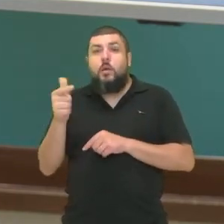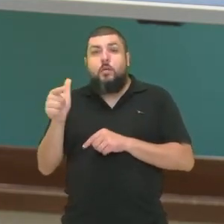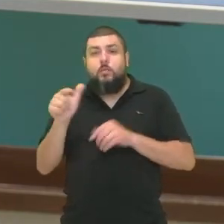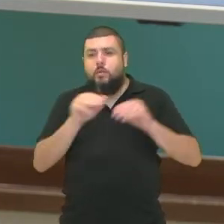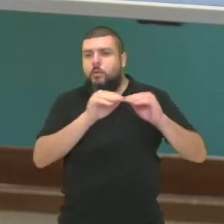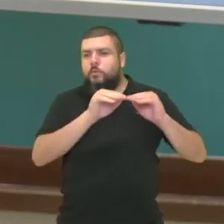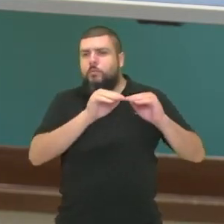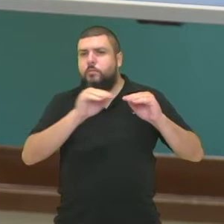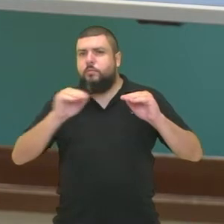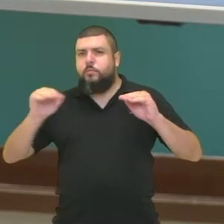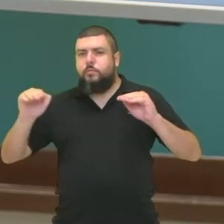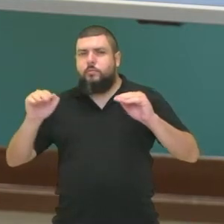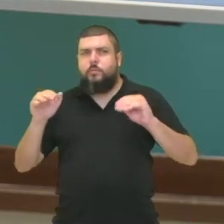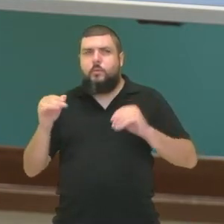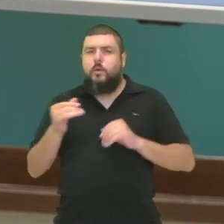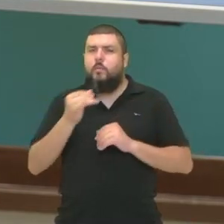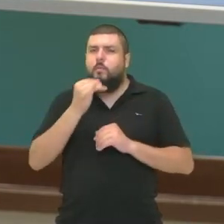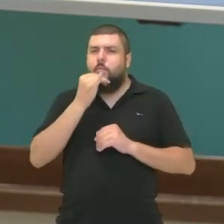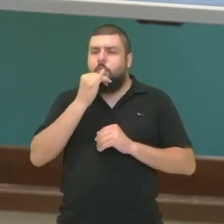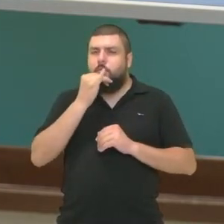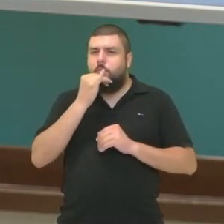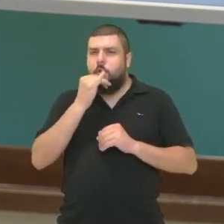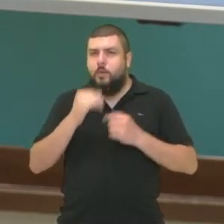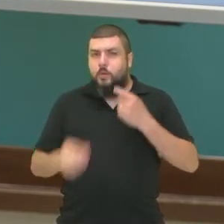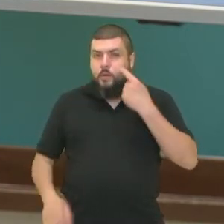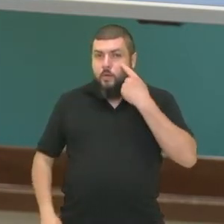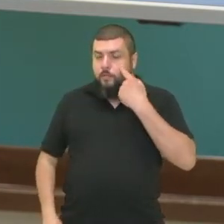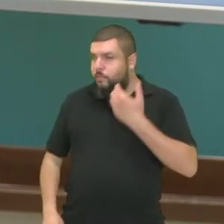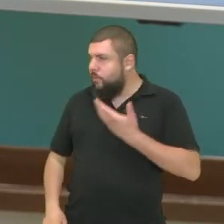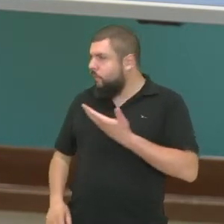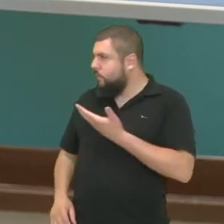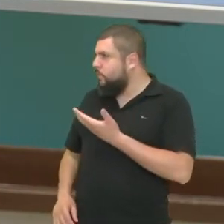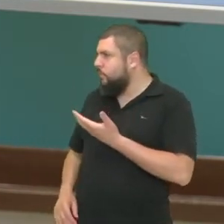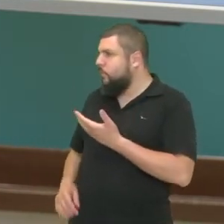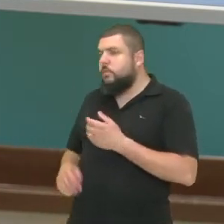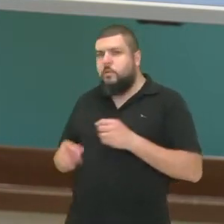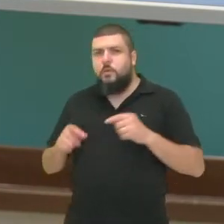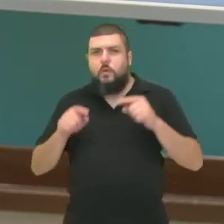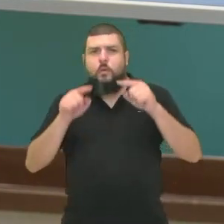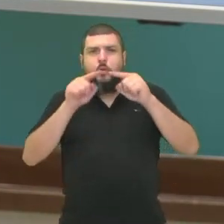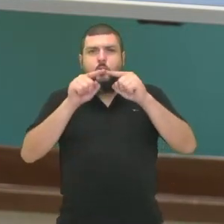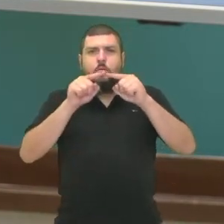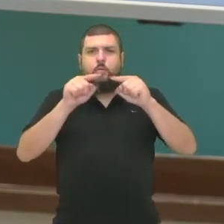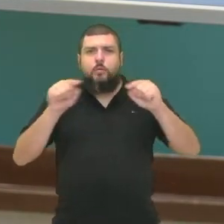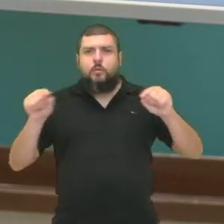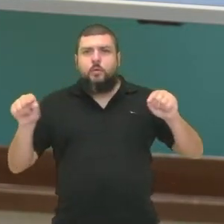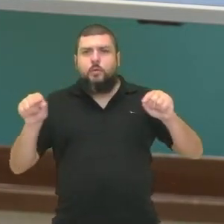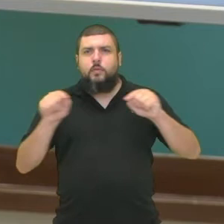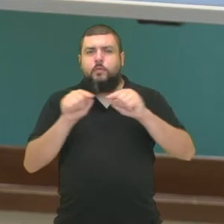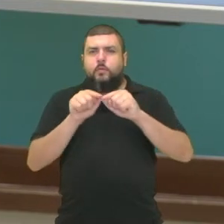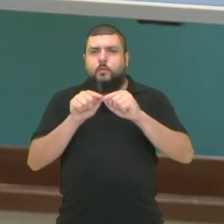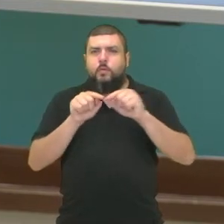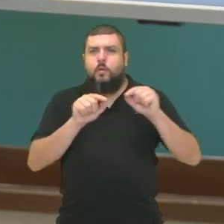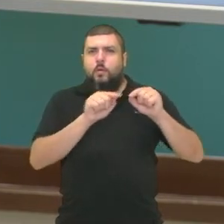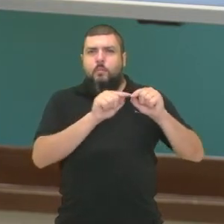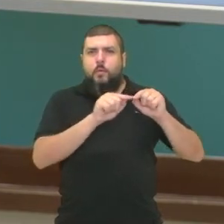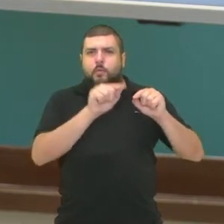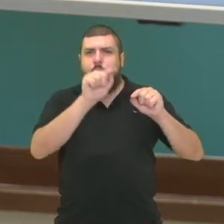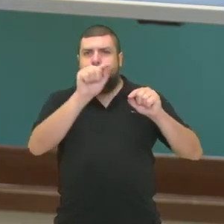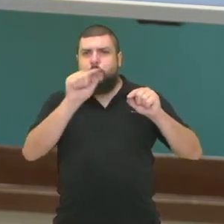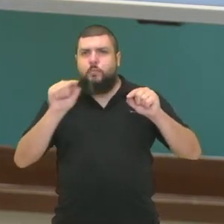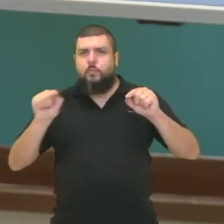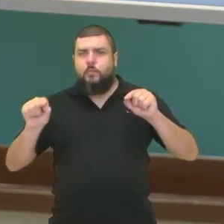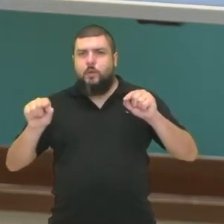pontos. Nesse caso aqui, ó, nós temos a formação de um triângulo, porque os três pontos serão